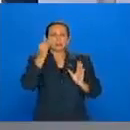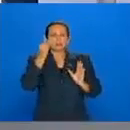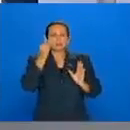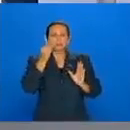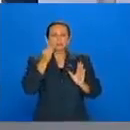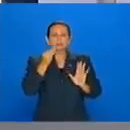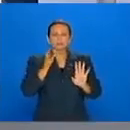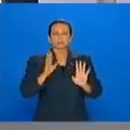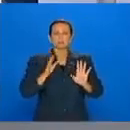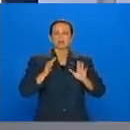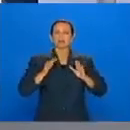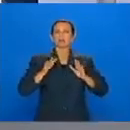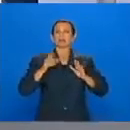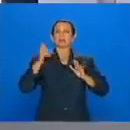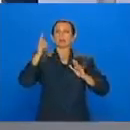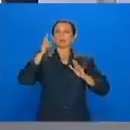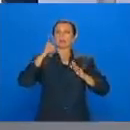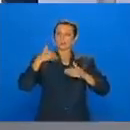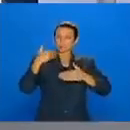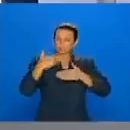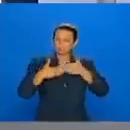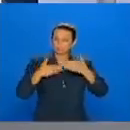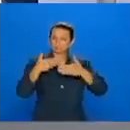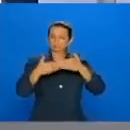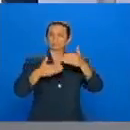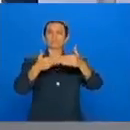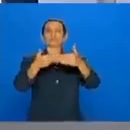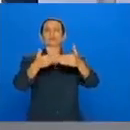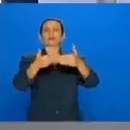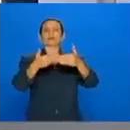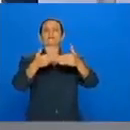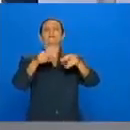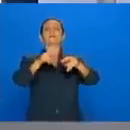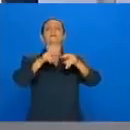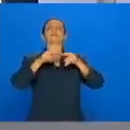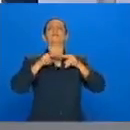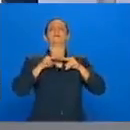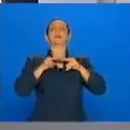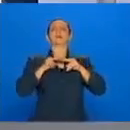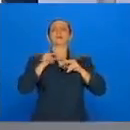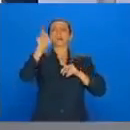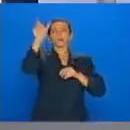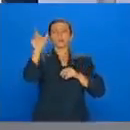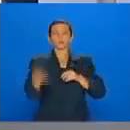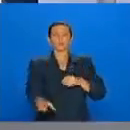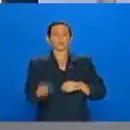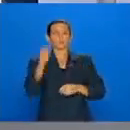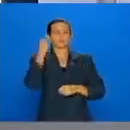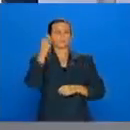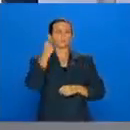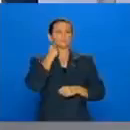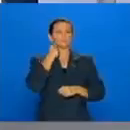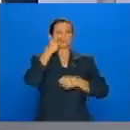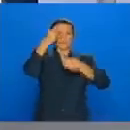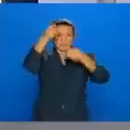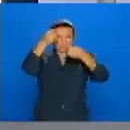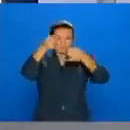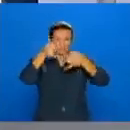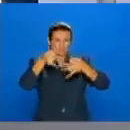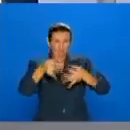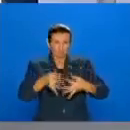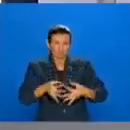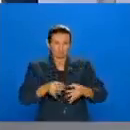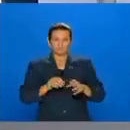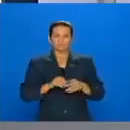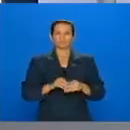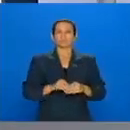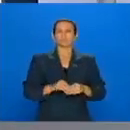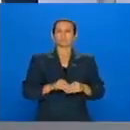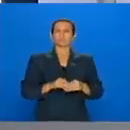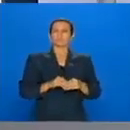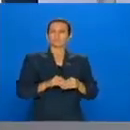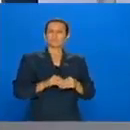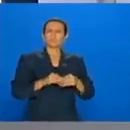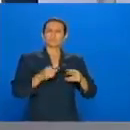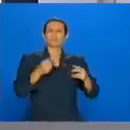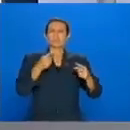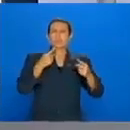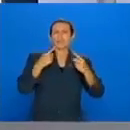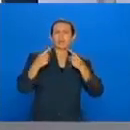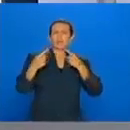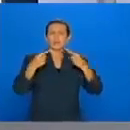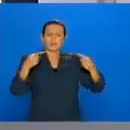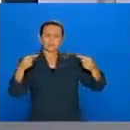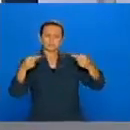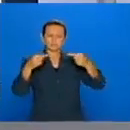dar sequência ao discurso. Porque ele dizia mais ou menos assim, que a relação entre